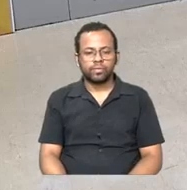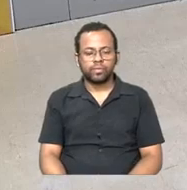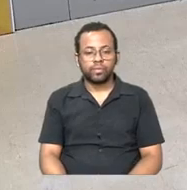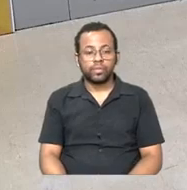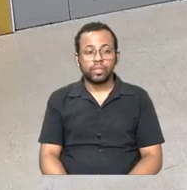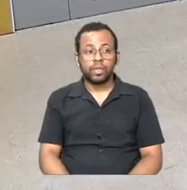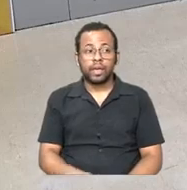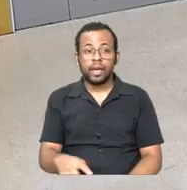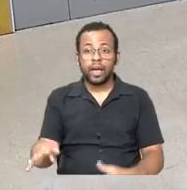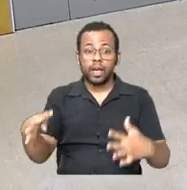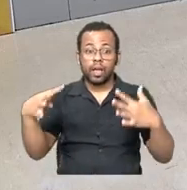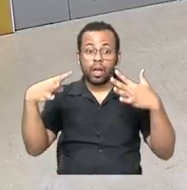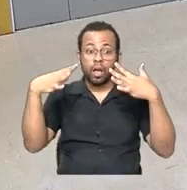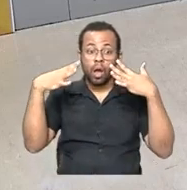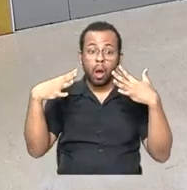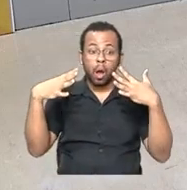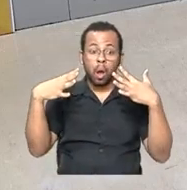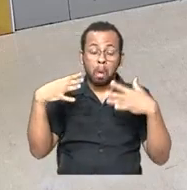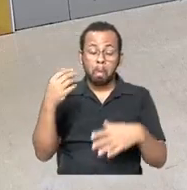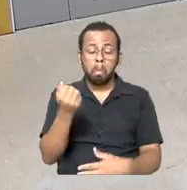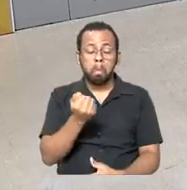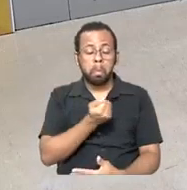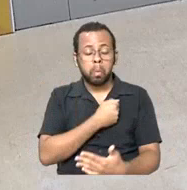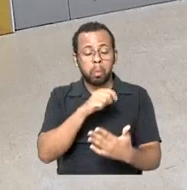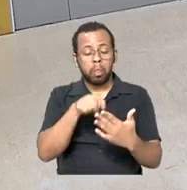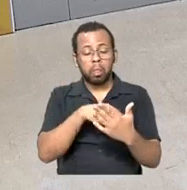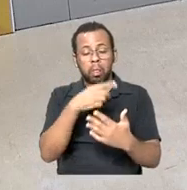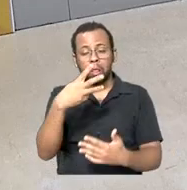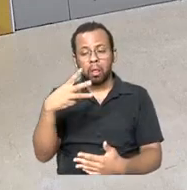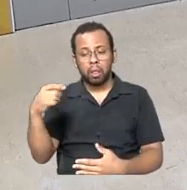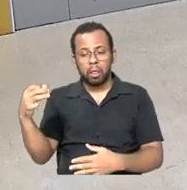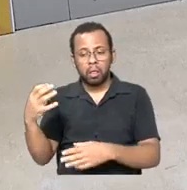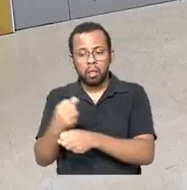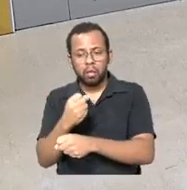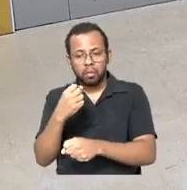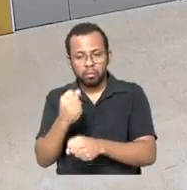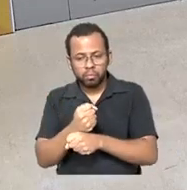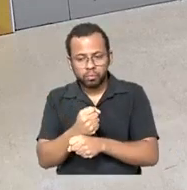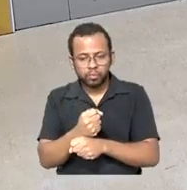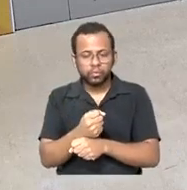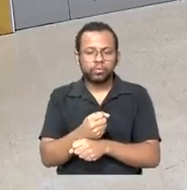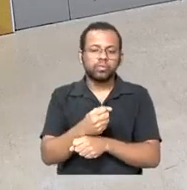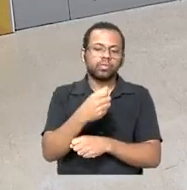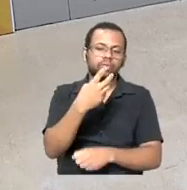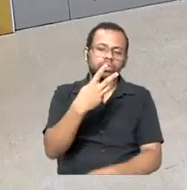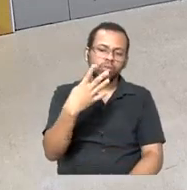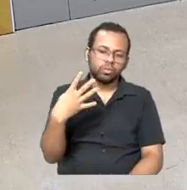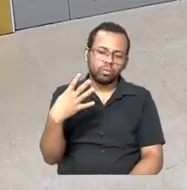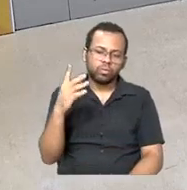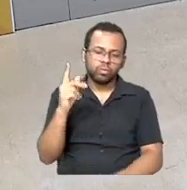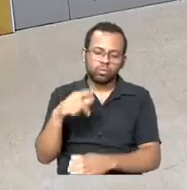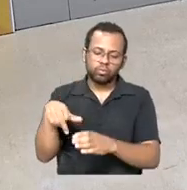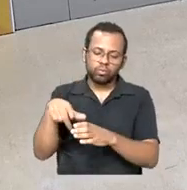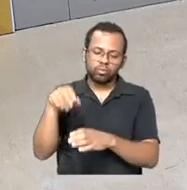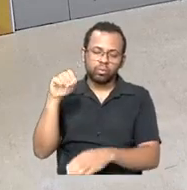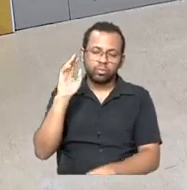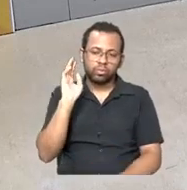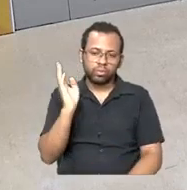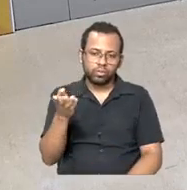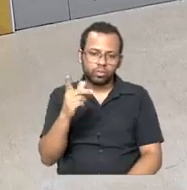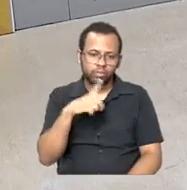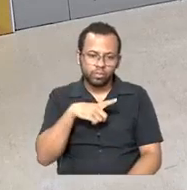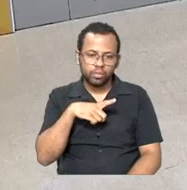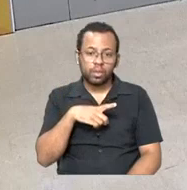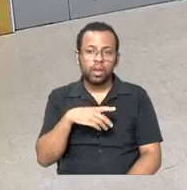e atenção que 33 foi a última bola chamada no total de 34 Box que já saíram